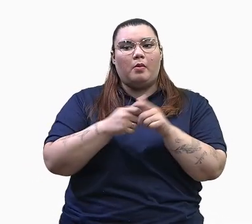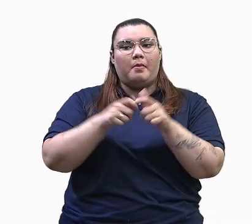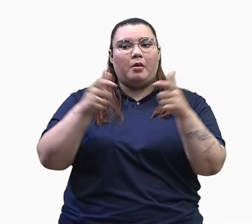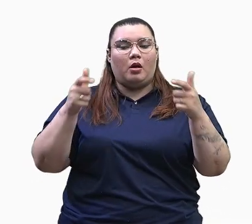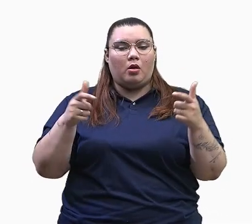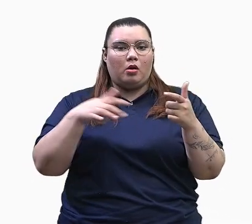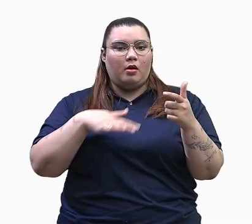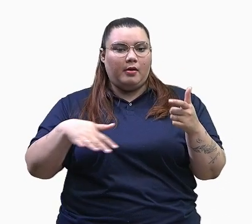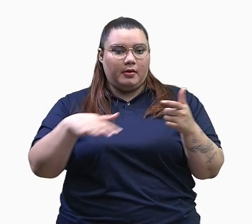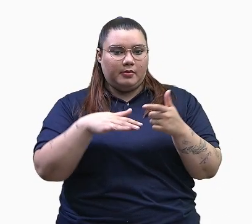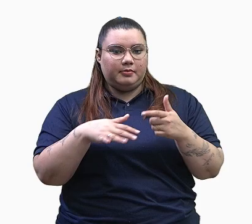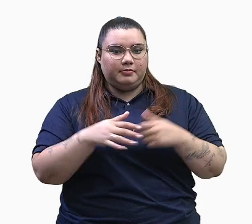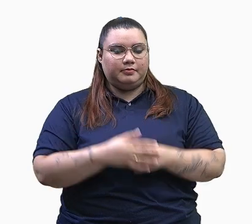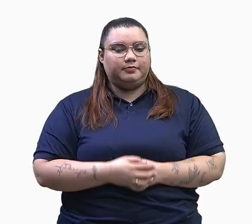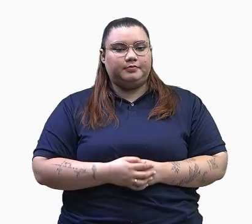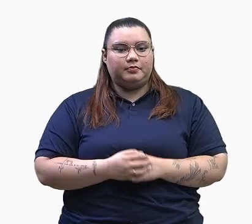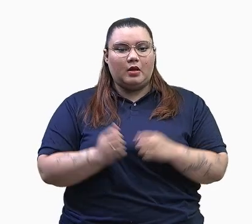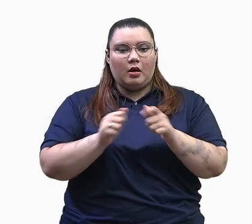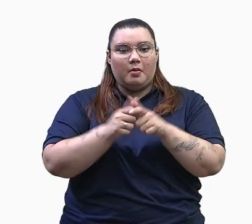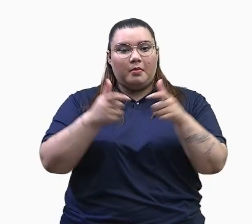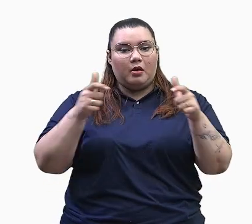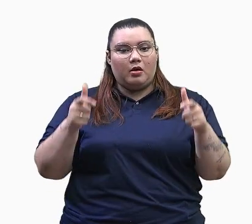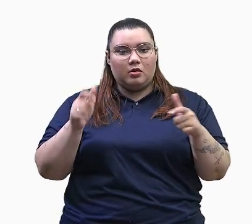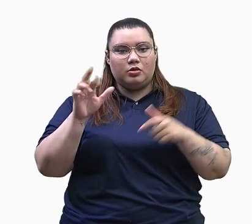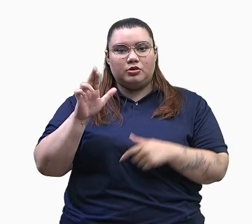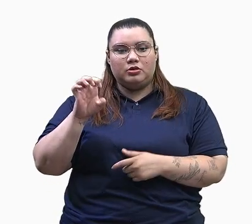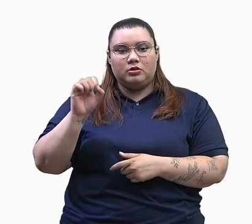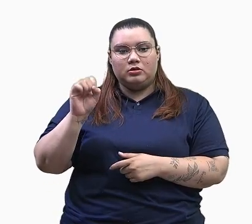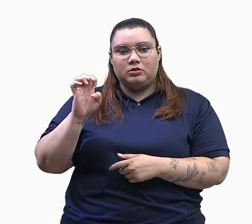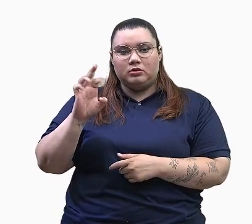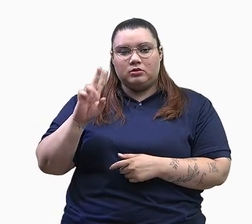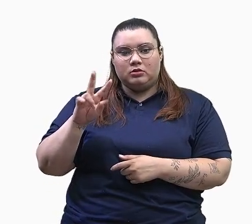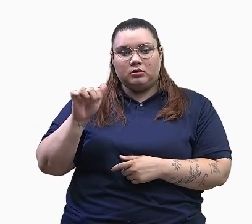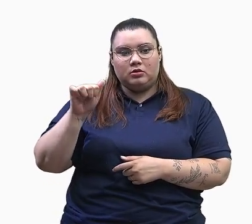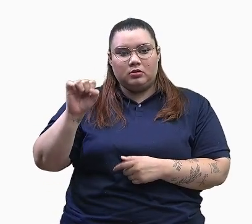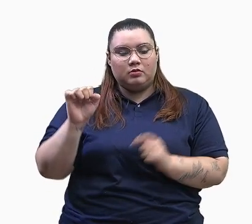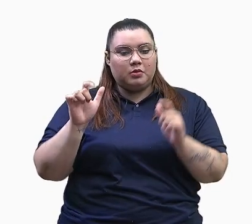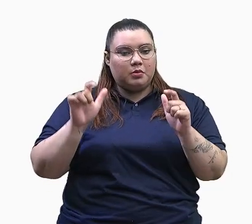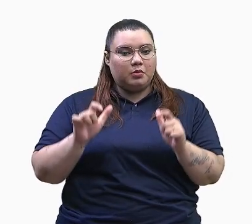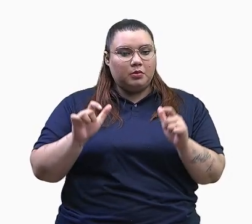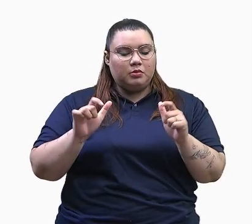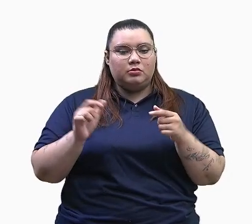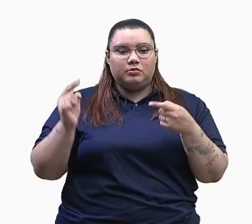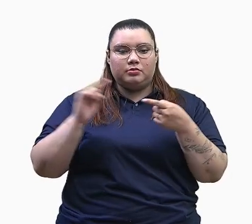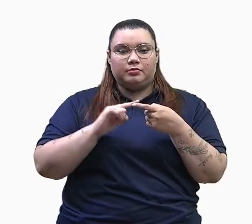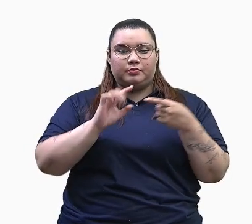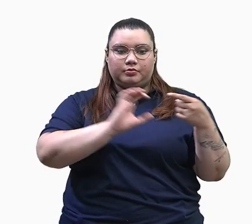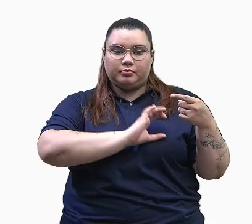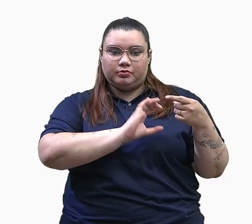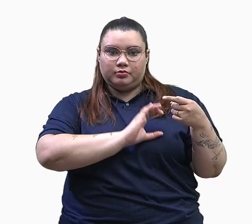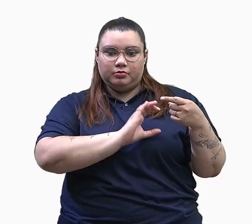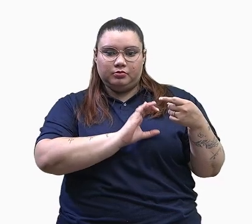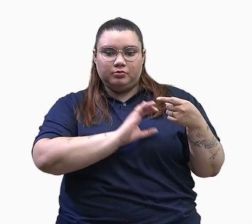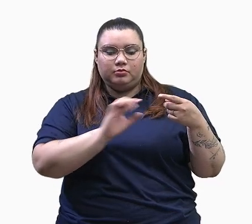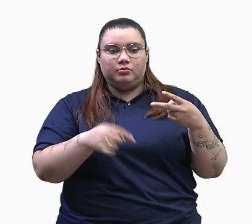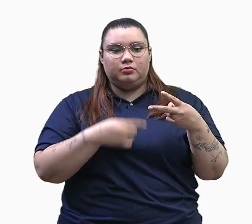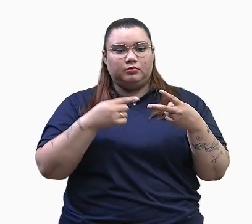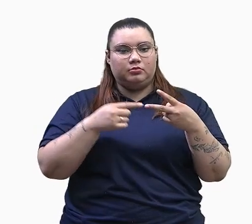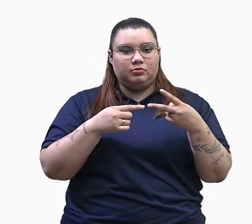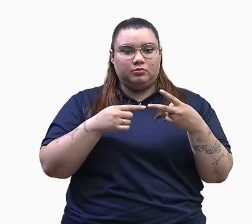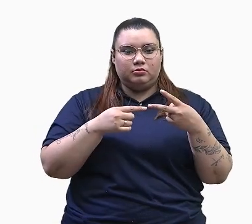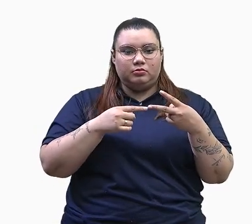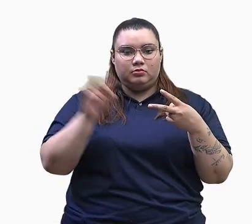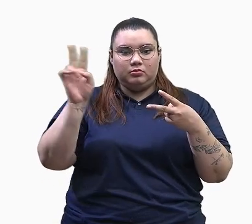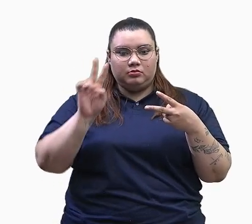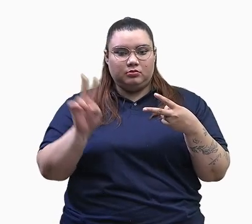produtores. As maiores reservas, olha, aí nós temos em destaque para vocês o Canadá. Aí nós temos também